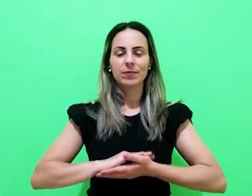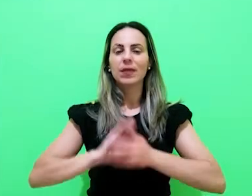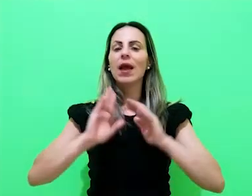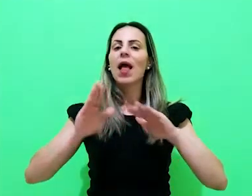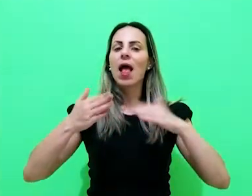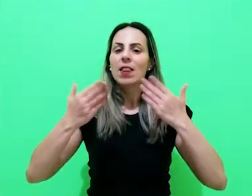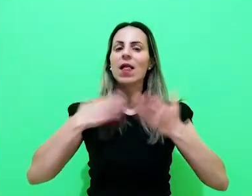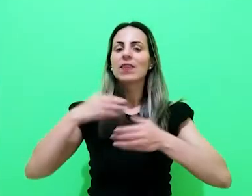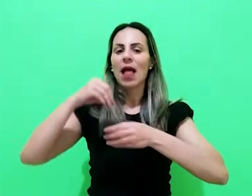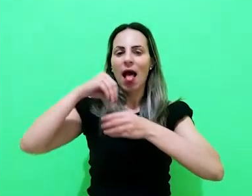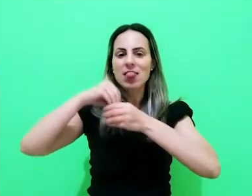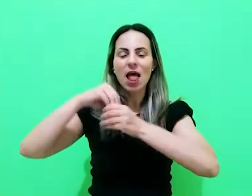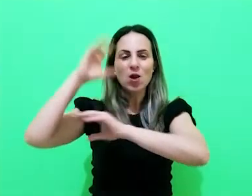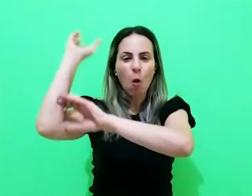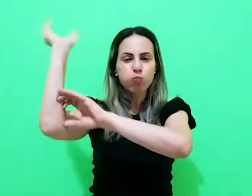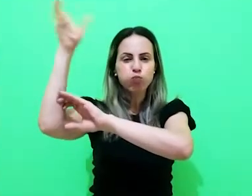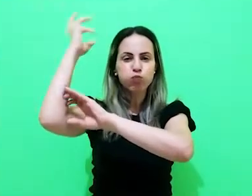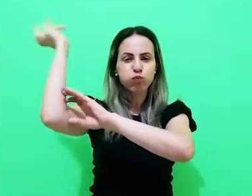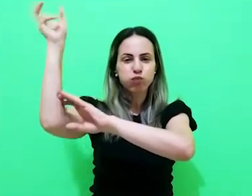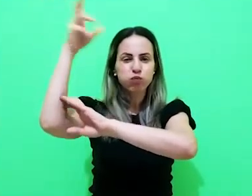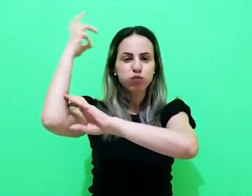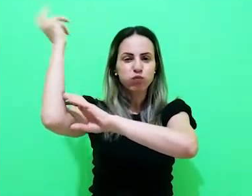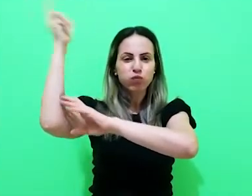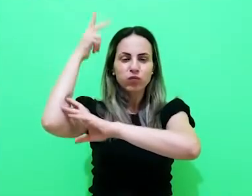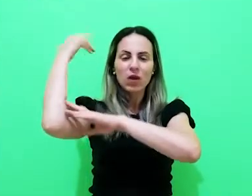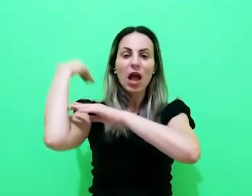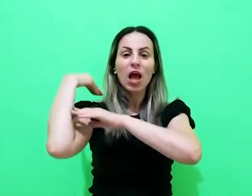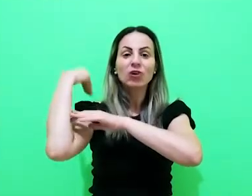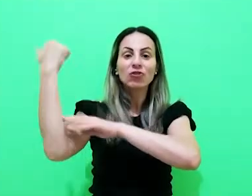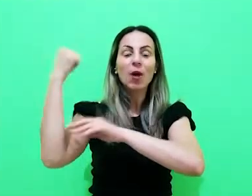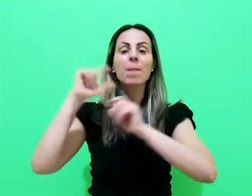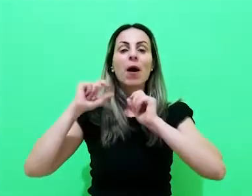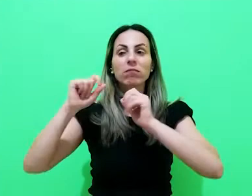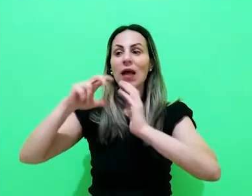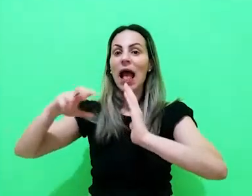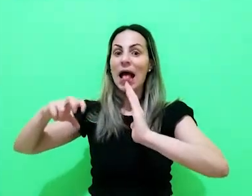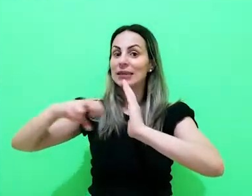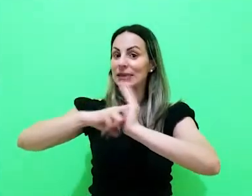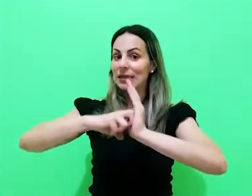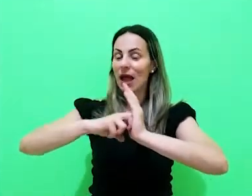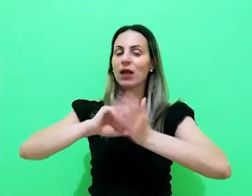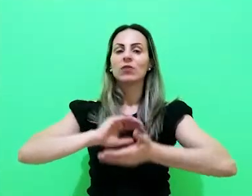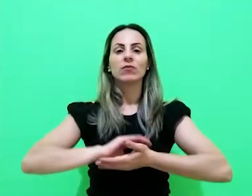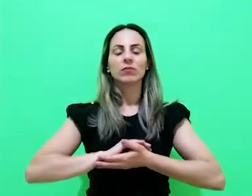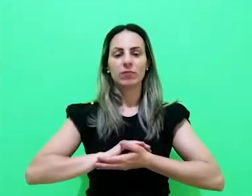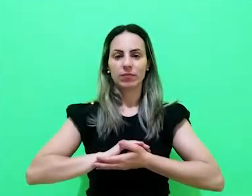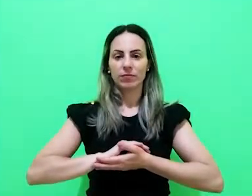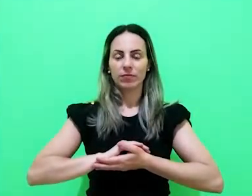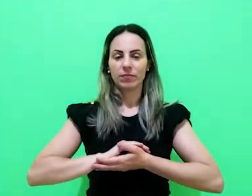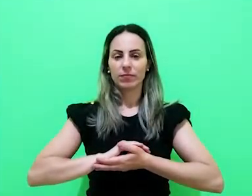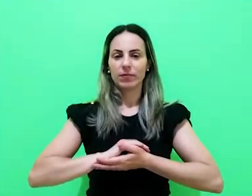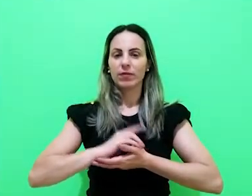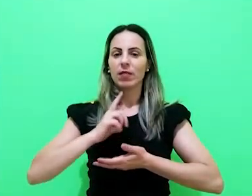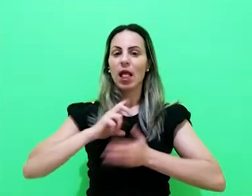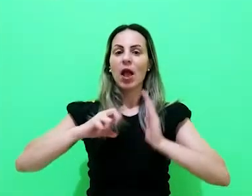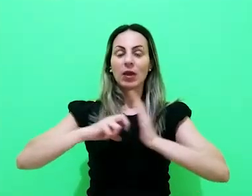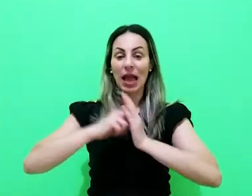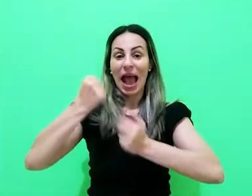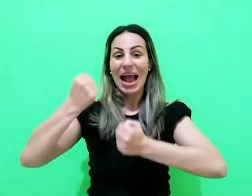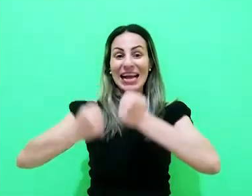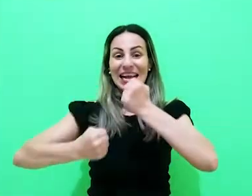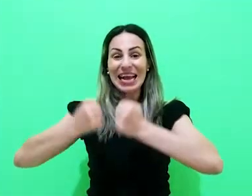Então, nós estamos dentro da viatura, pessoal, e nós somos chamados para atender a um acidente no qual um